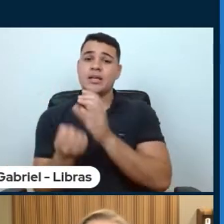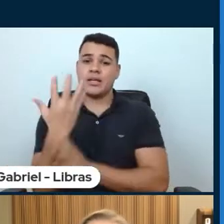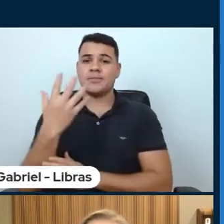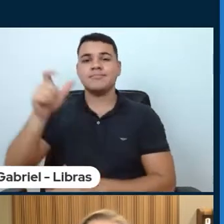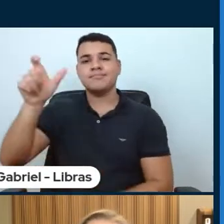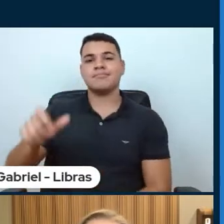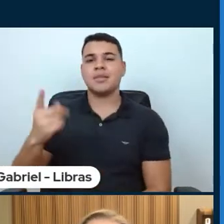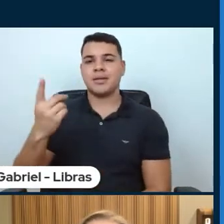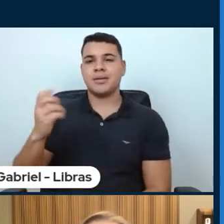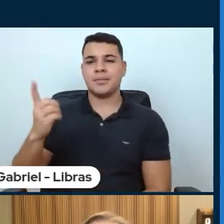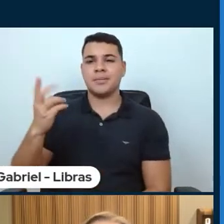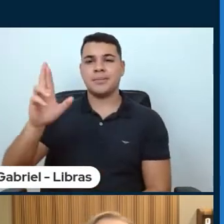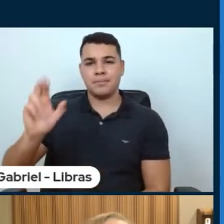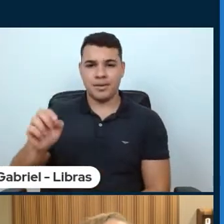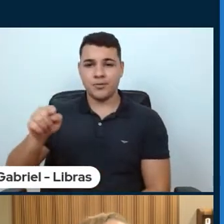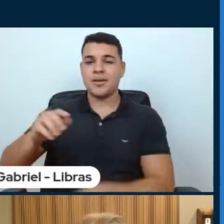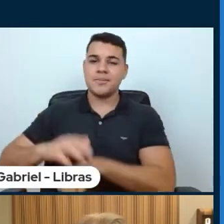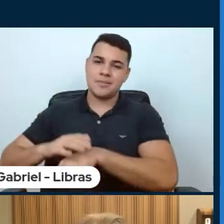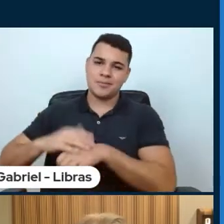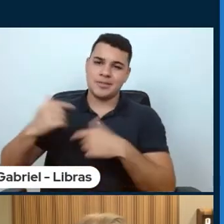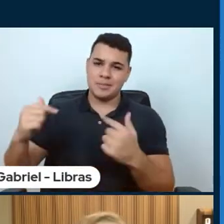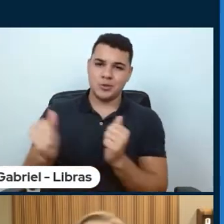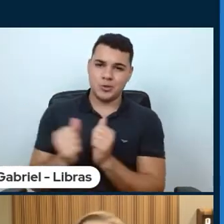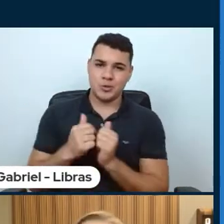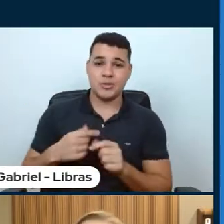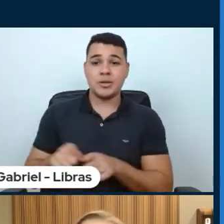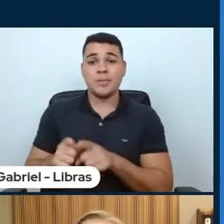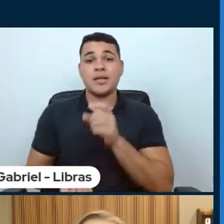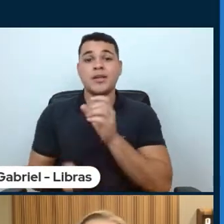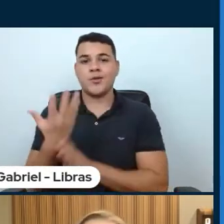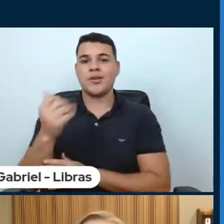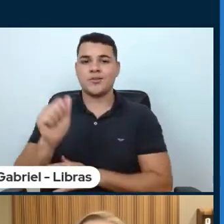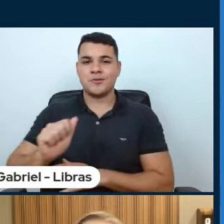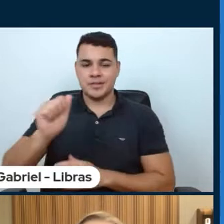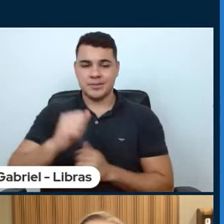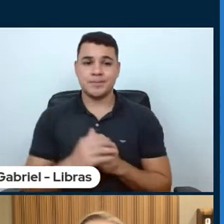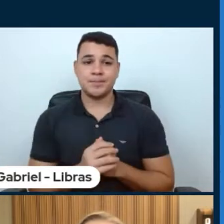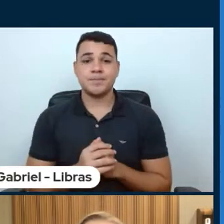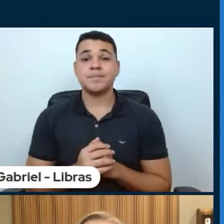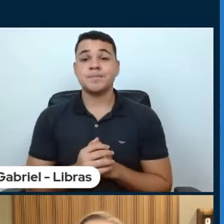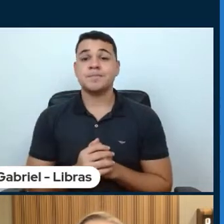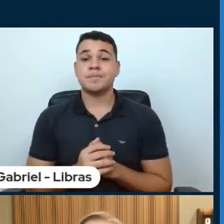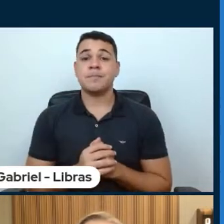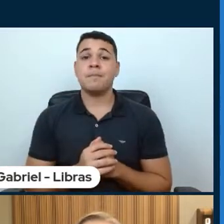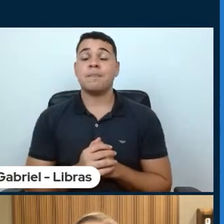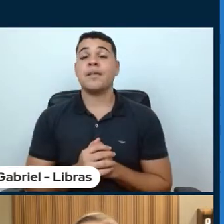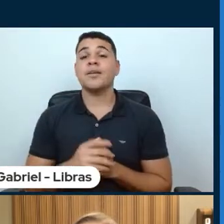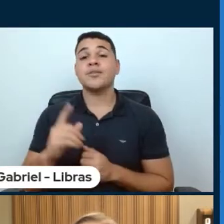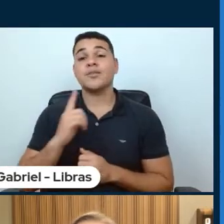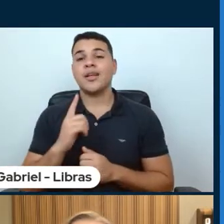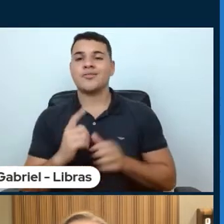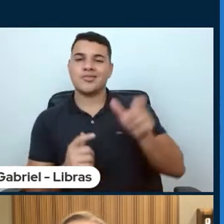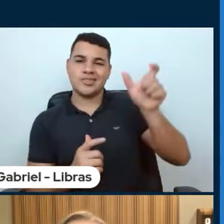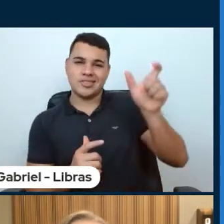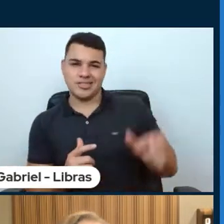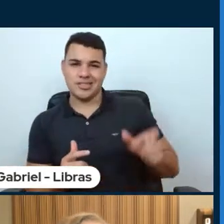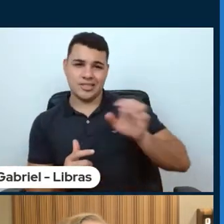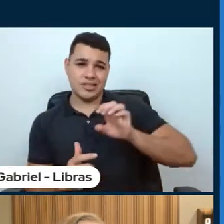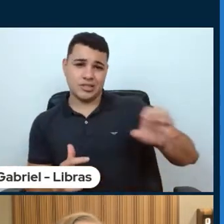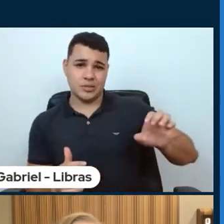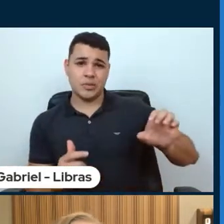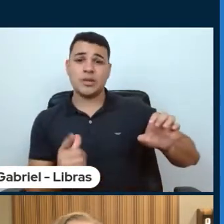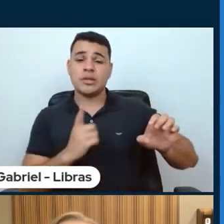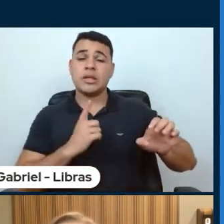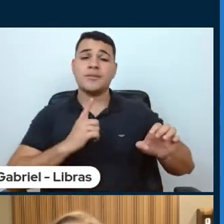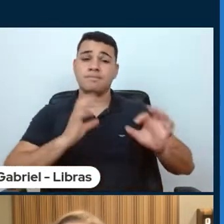assim no lado esquerdo a gente tem uns cem porcento físico tá a vida mais parecido com uma vida como conhecemos e do lado direito